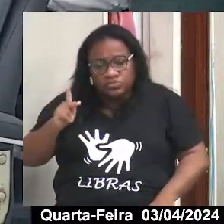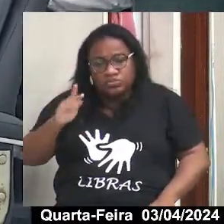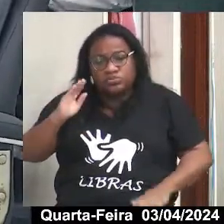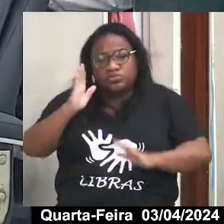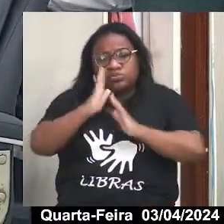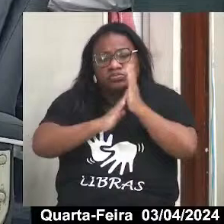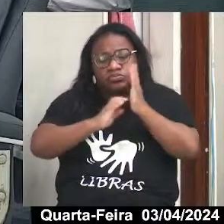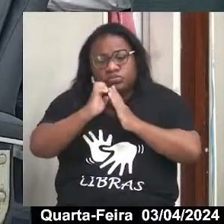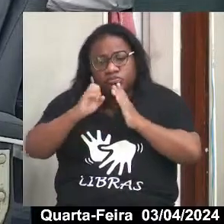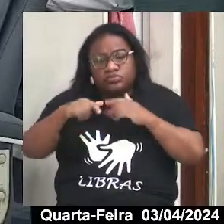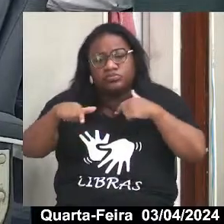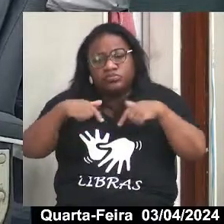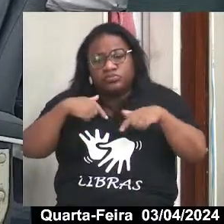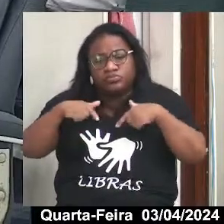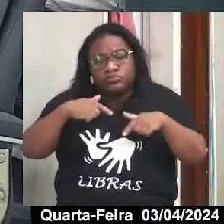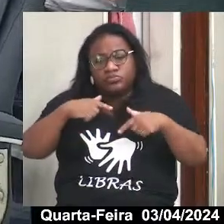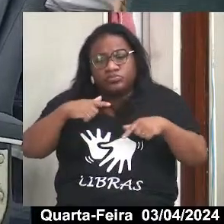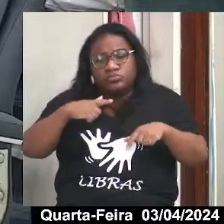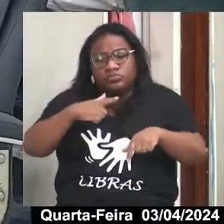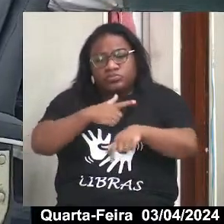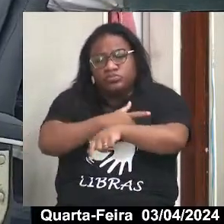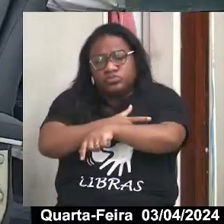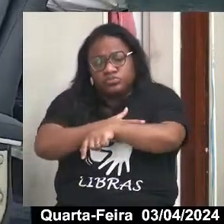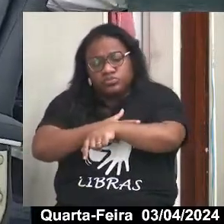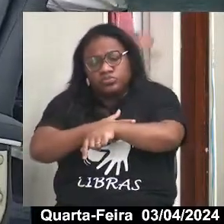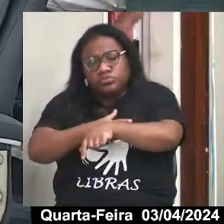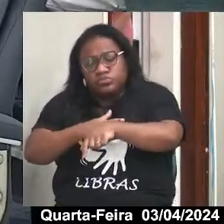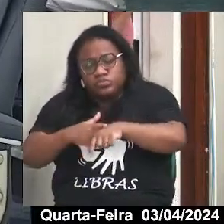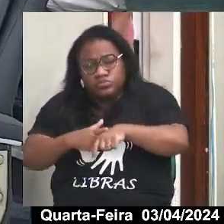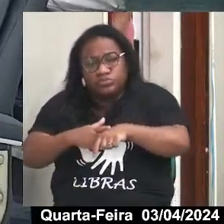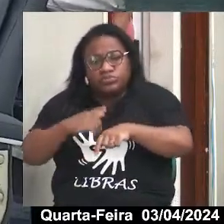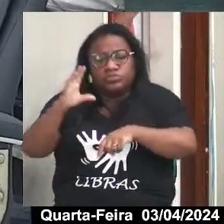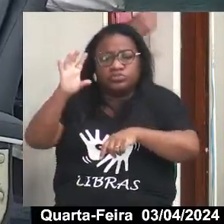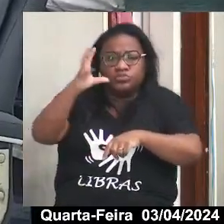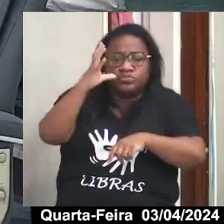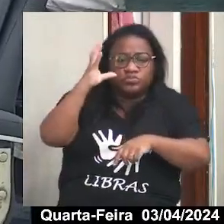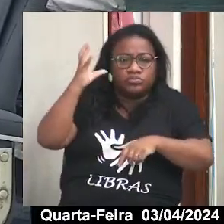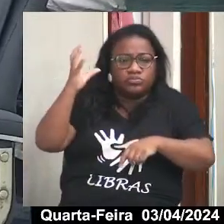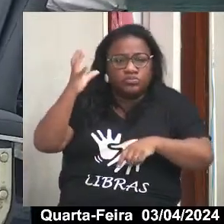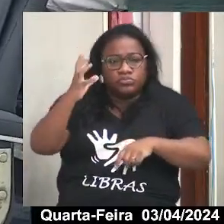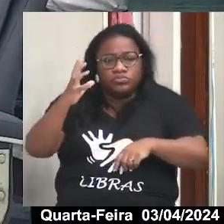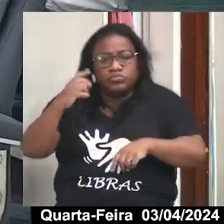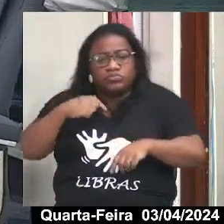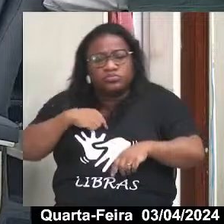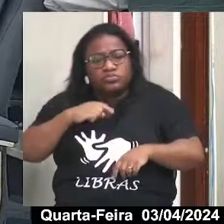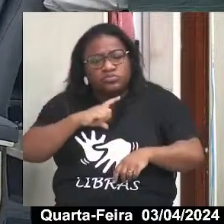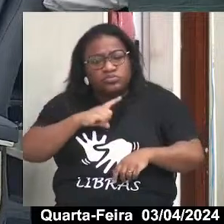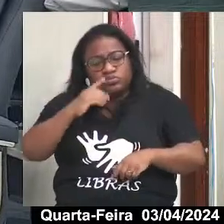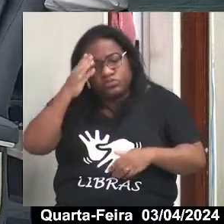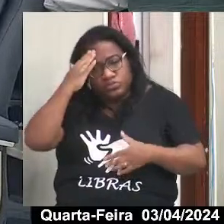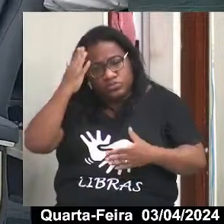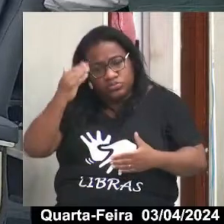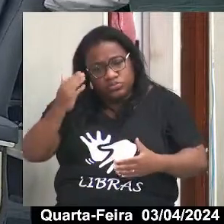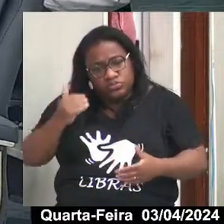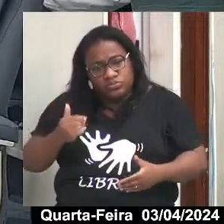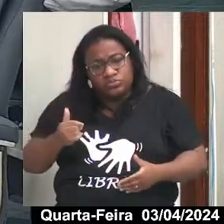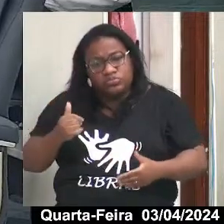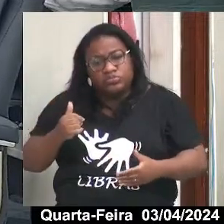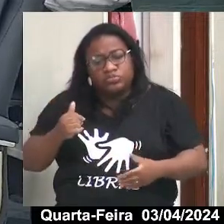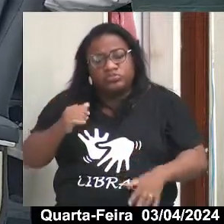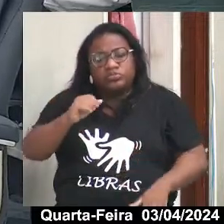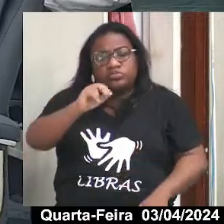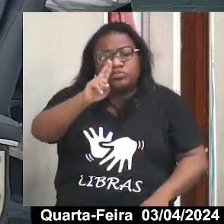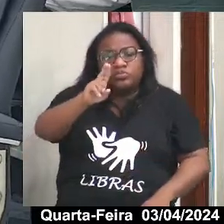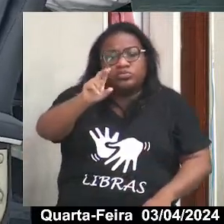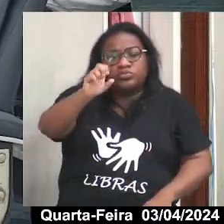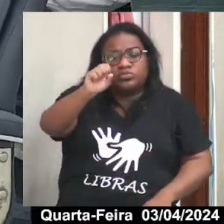Imbu, trabalhou já na Secretaria de Educação, ambientalista. Tive a honra de ela também ter estudado